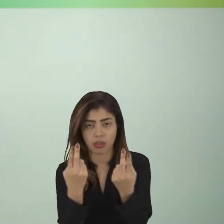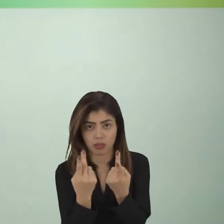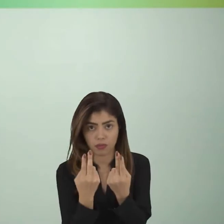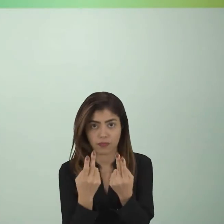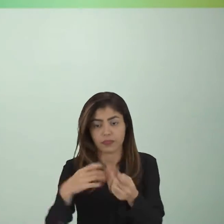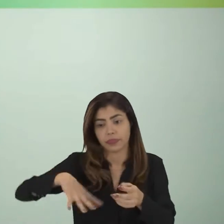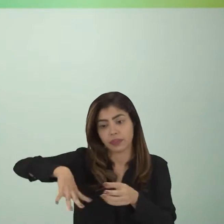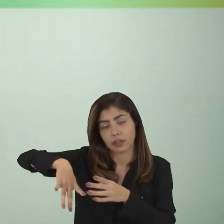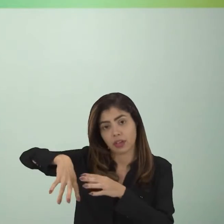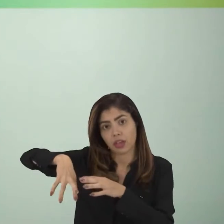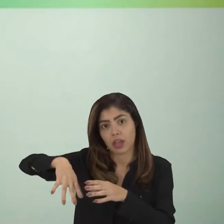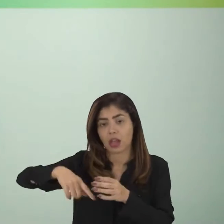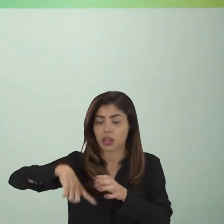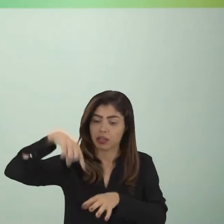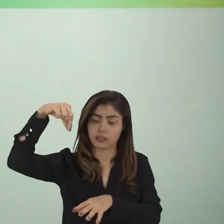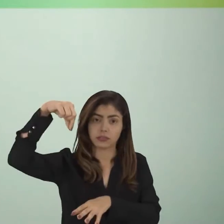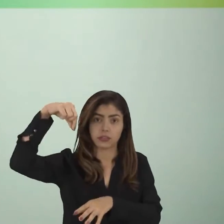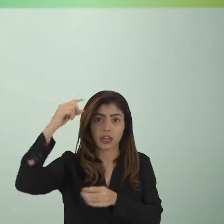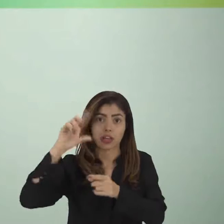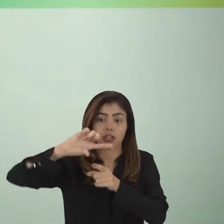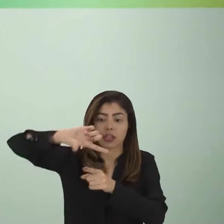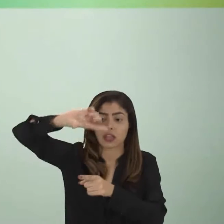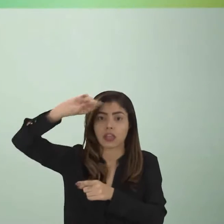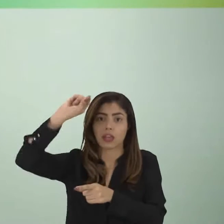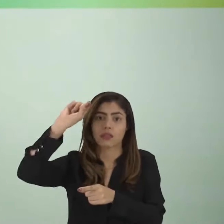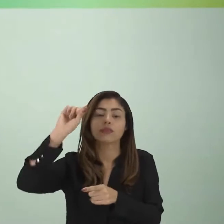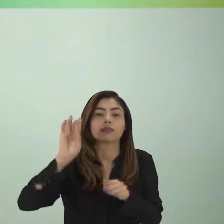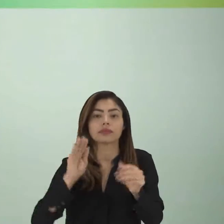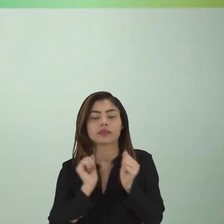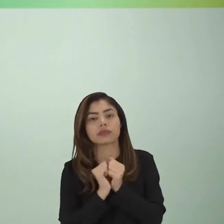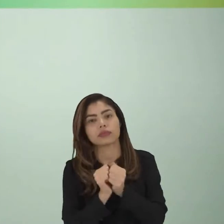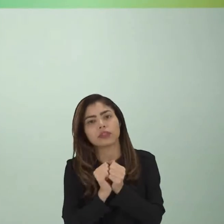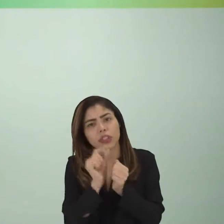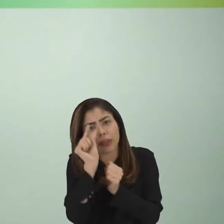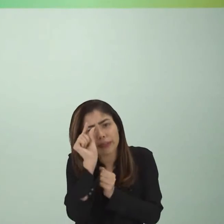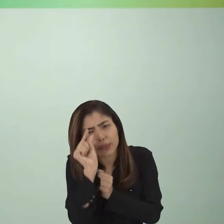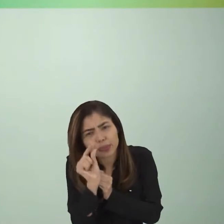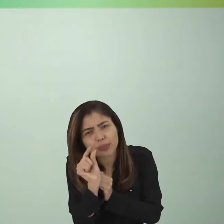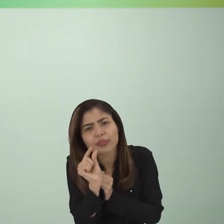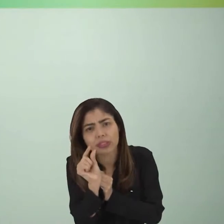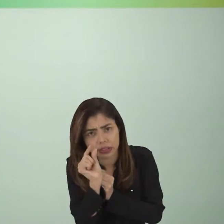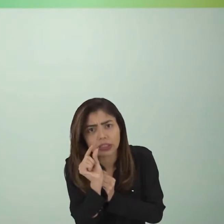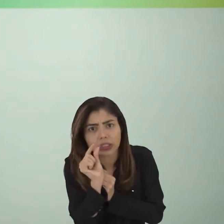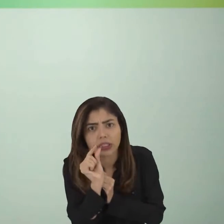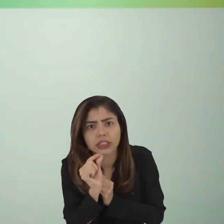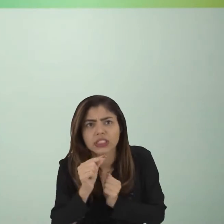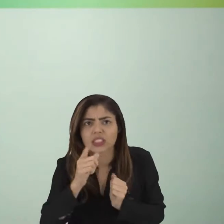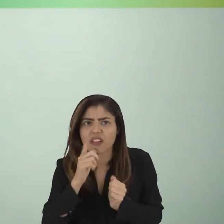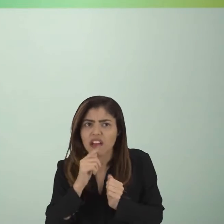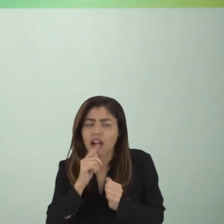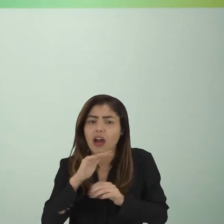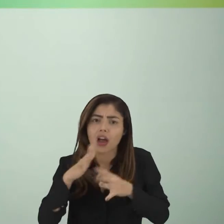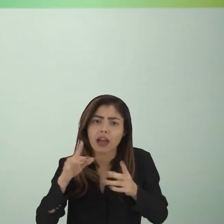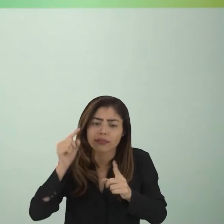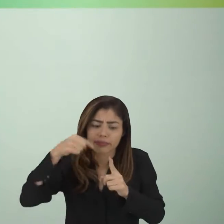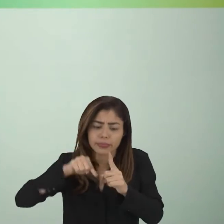às raízes, o caule e as folhas, só que eles são tão pequenos, e a água ali